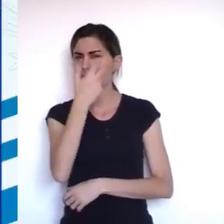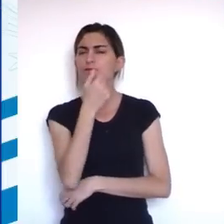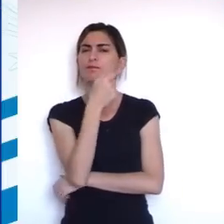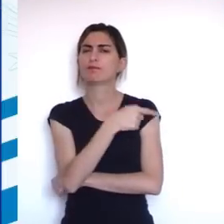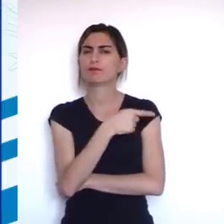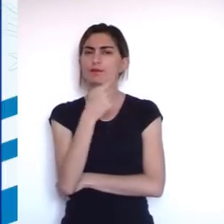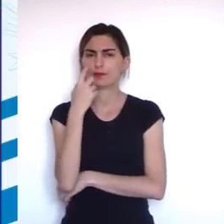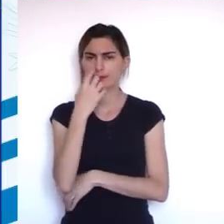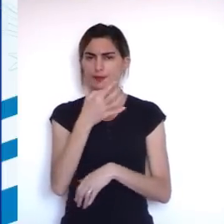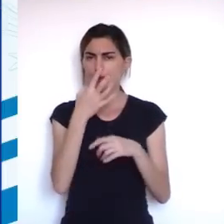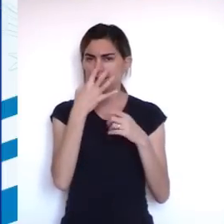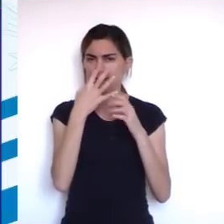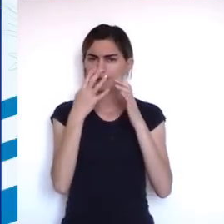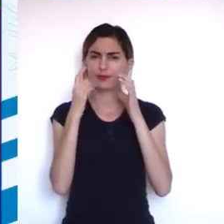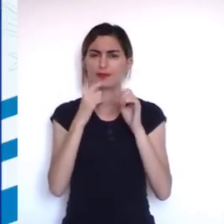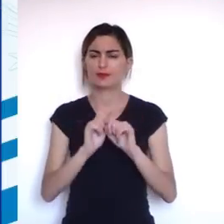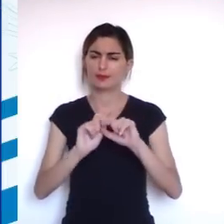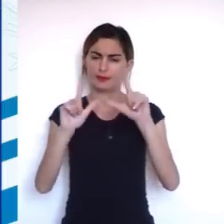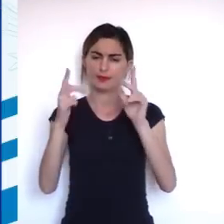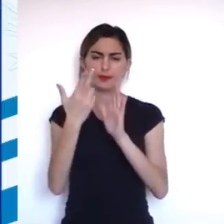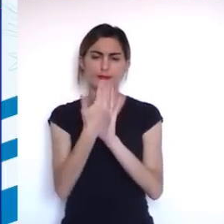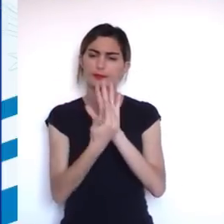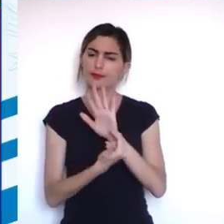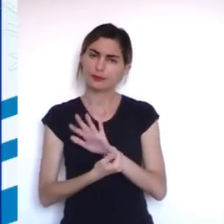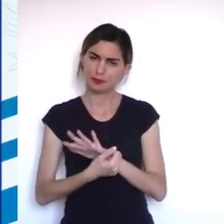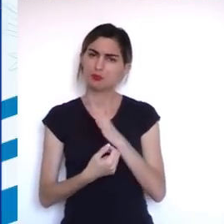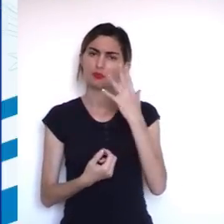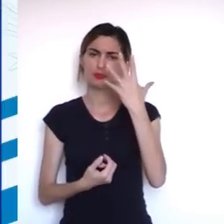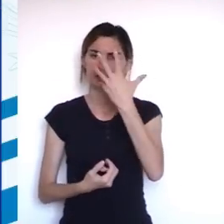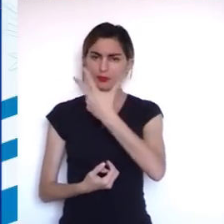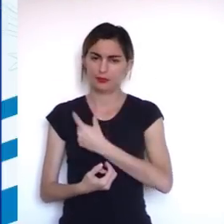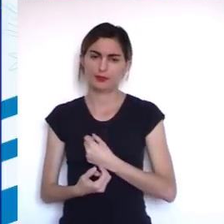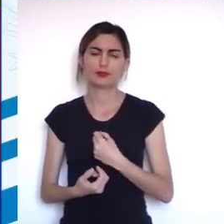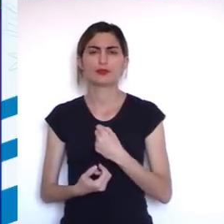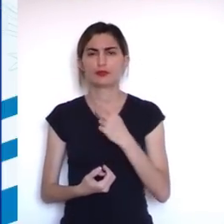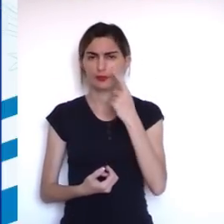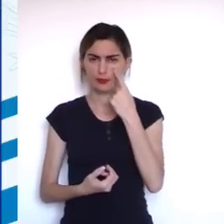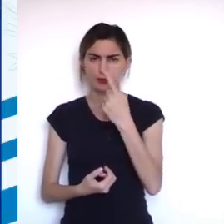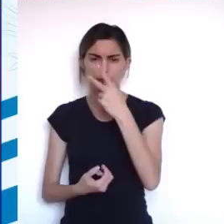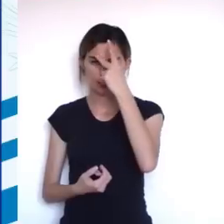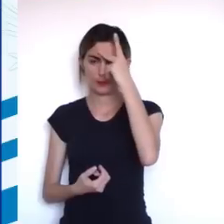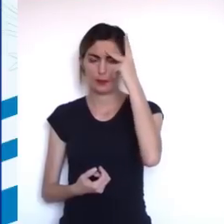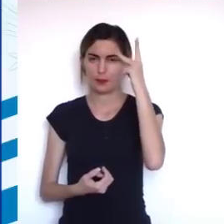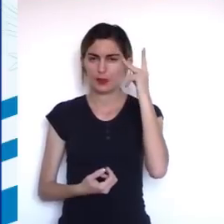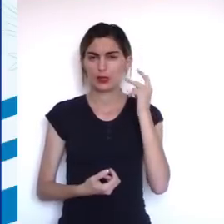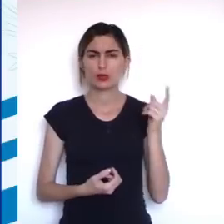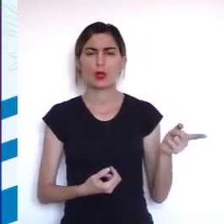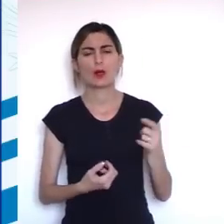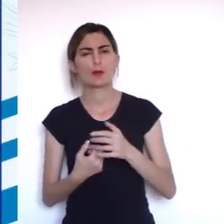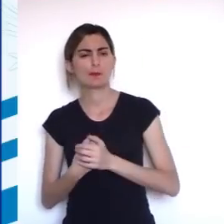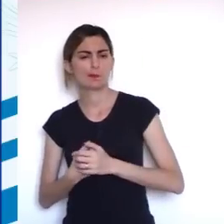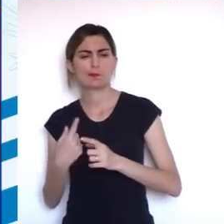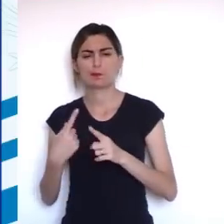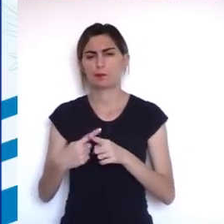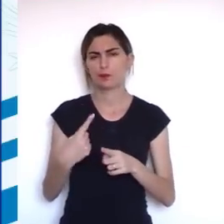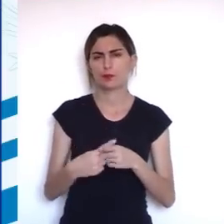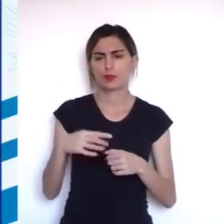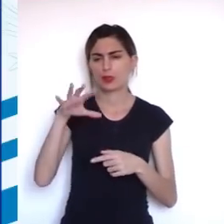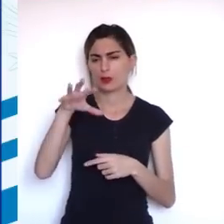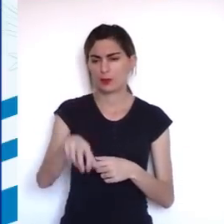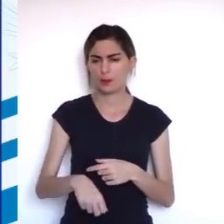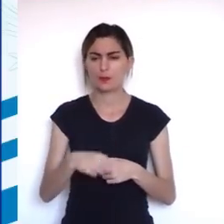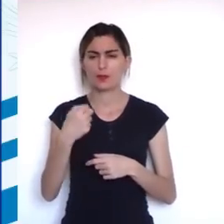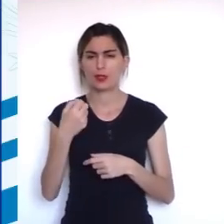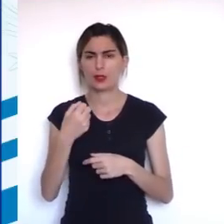né? Essa ilustração, esse desenho, onde você vê lá uma pessoa teimosa porque pegou